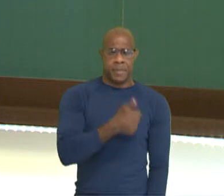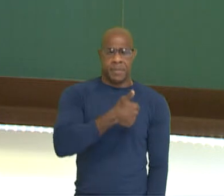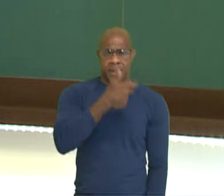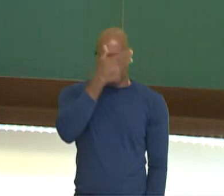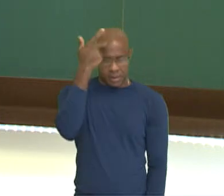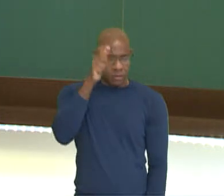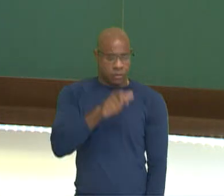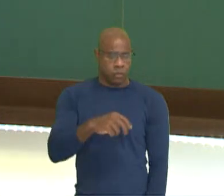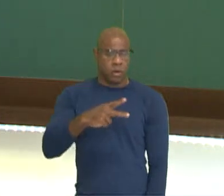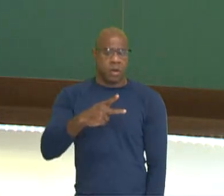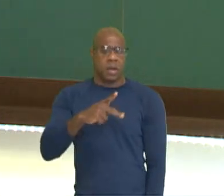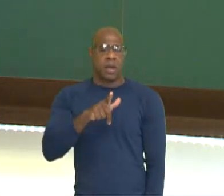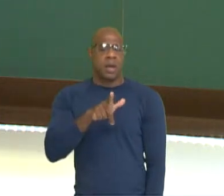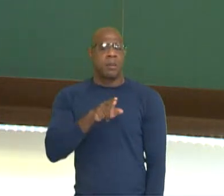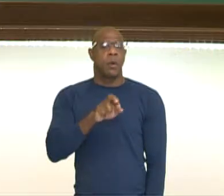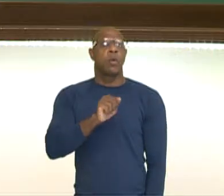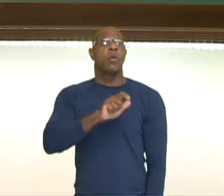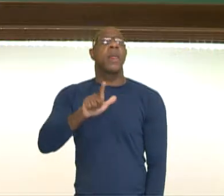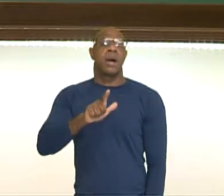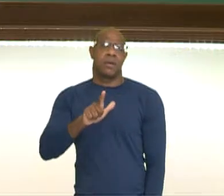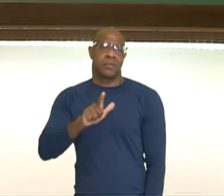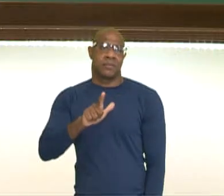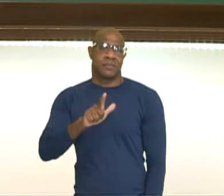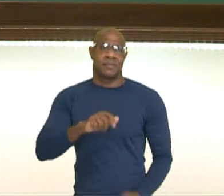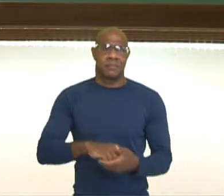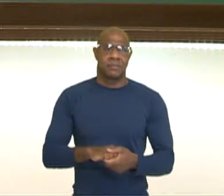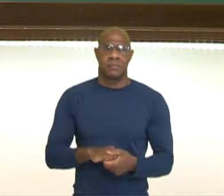verbos prestamos, vemos e temos.